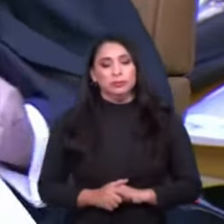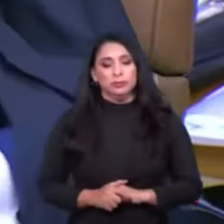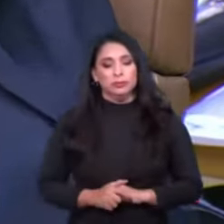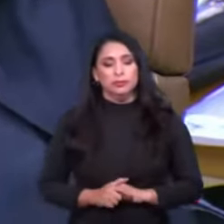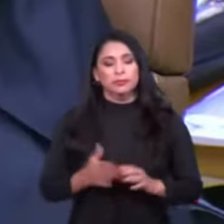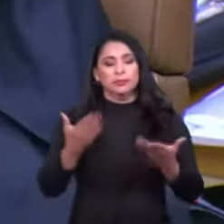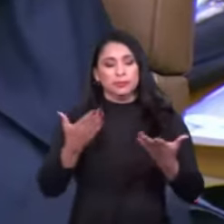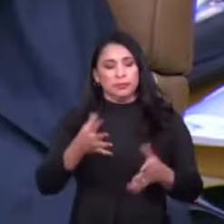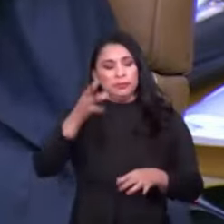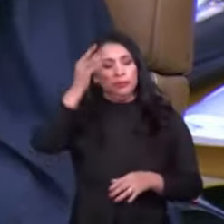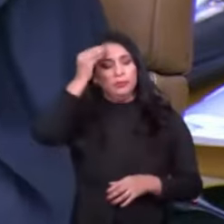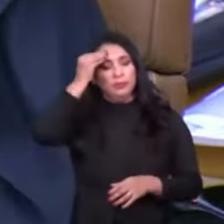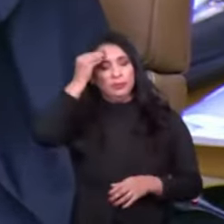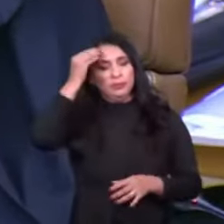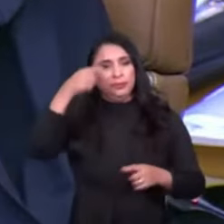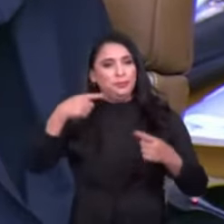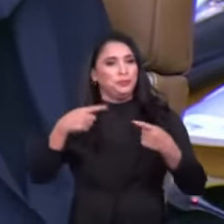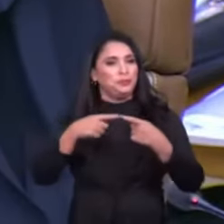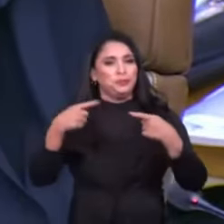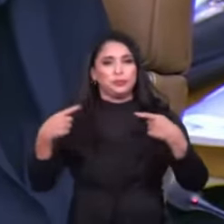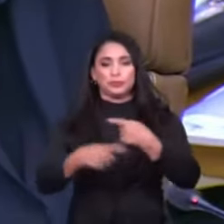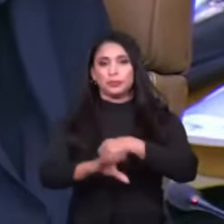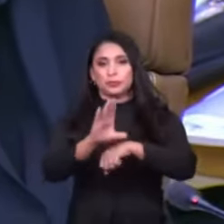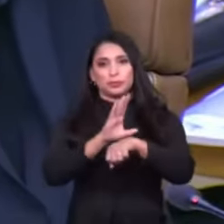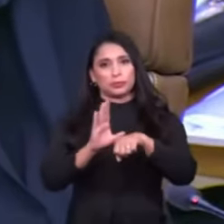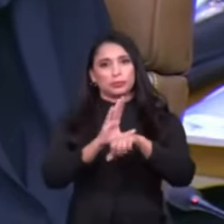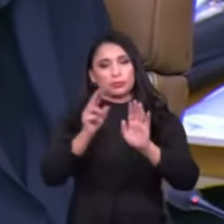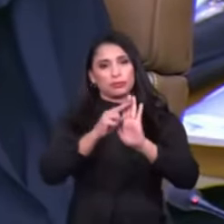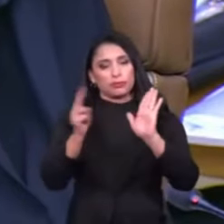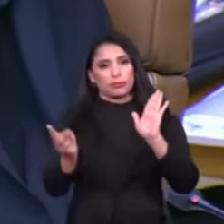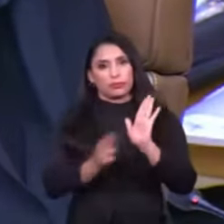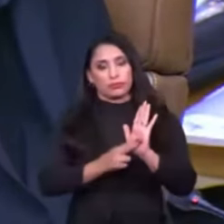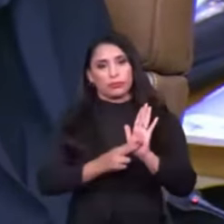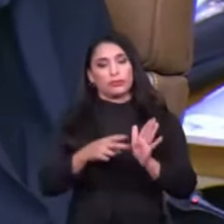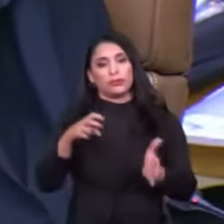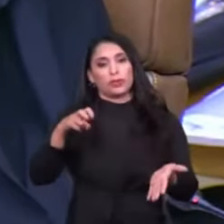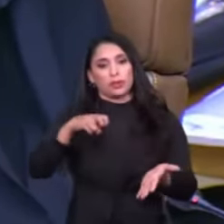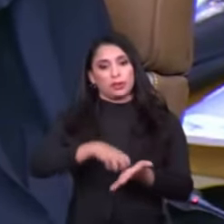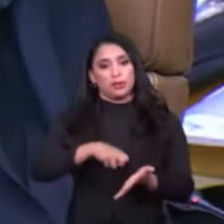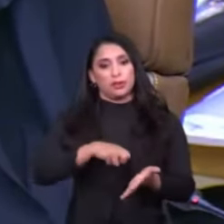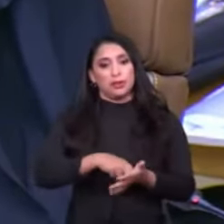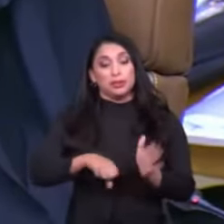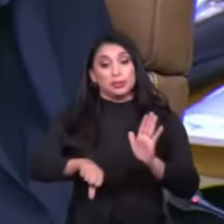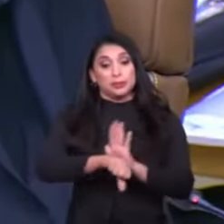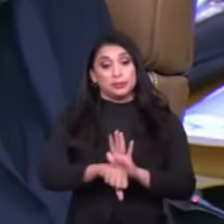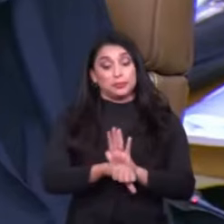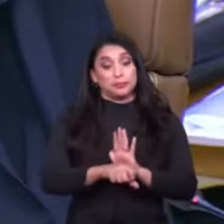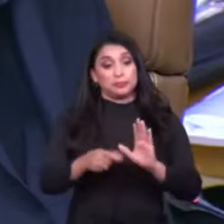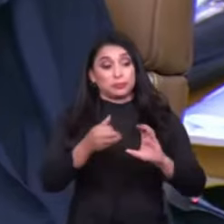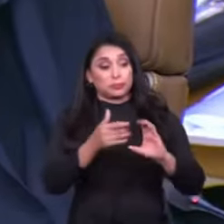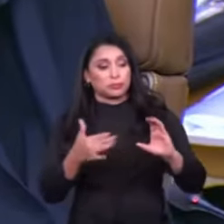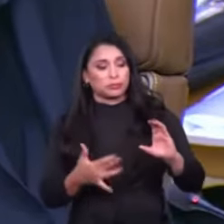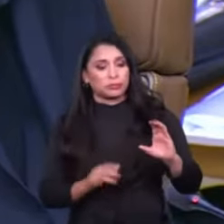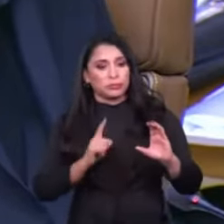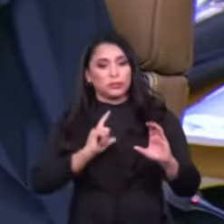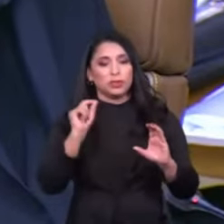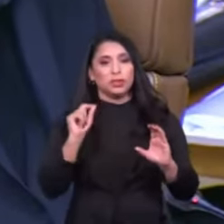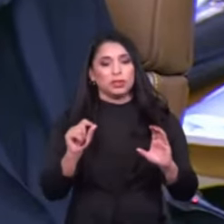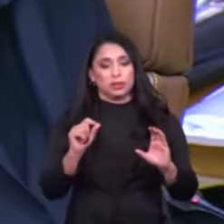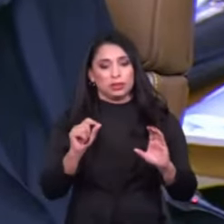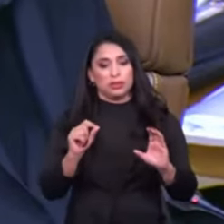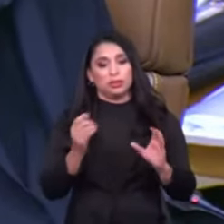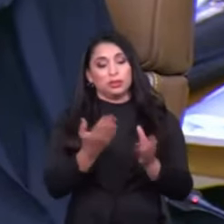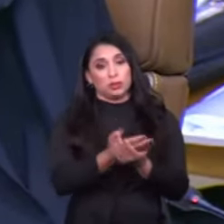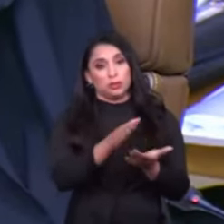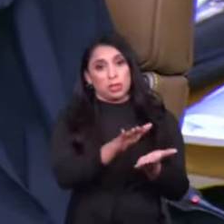Portanto, o reconhecimento da inconstitucionalidade da norma penal incriminadora, para além de caracterizar, no presente caso,